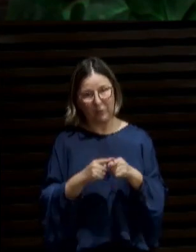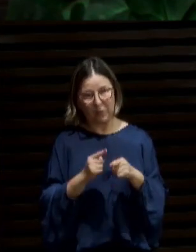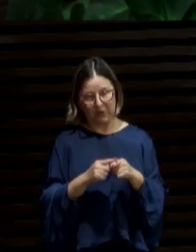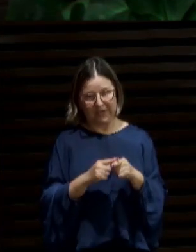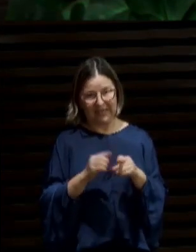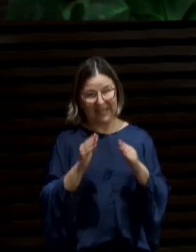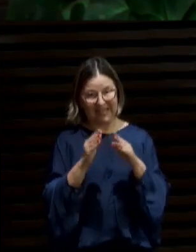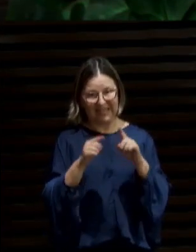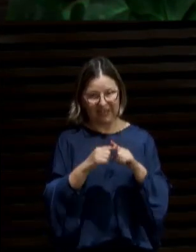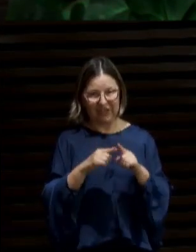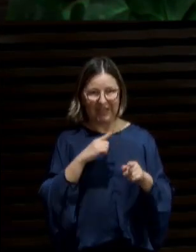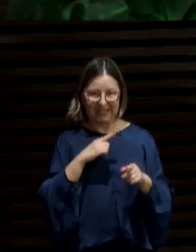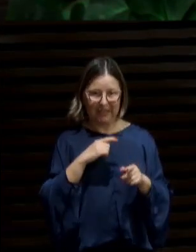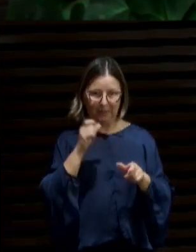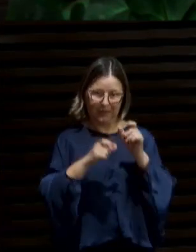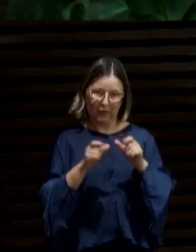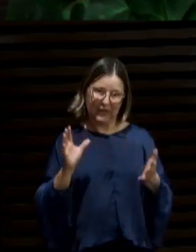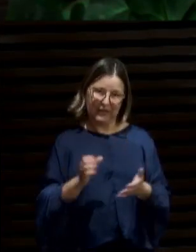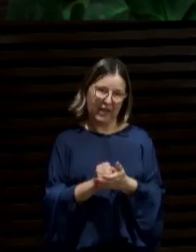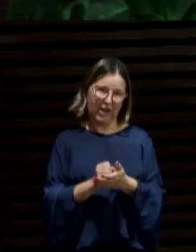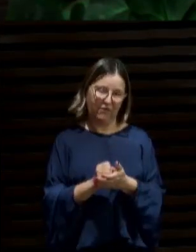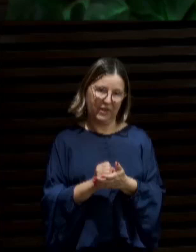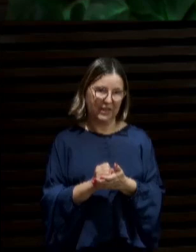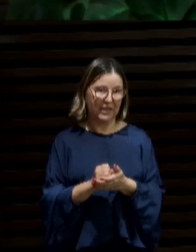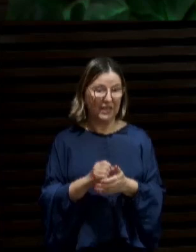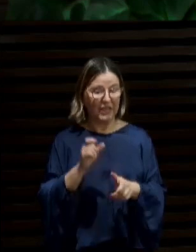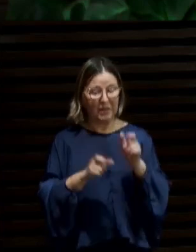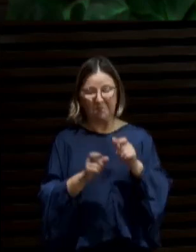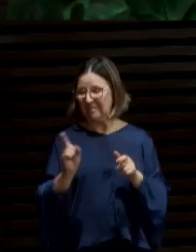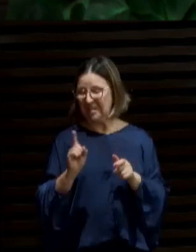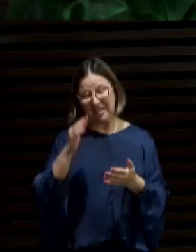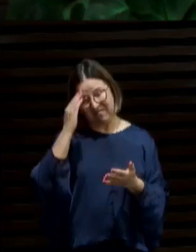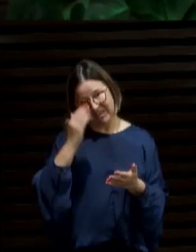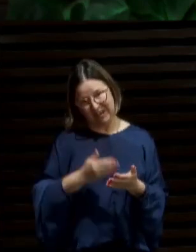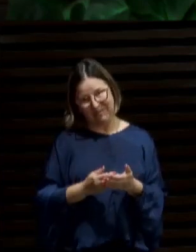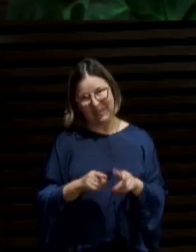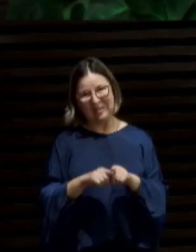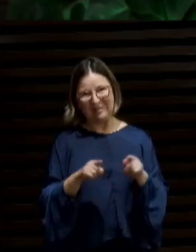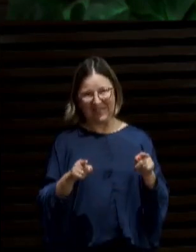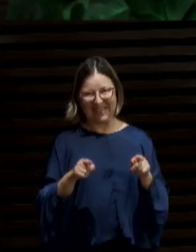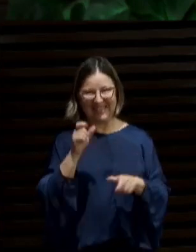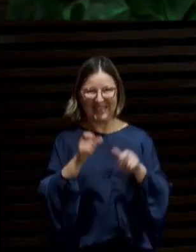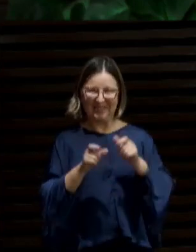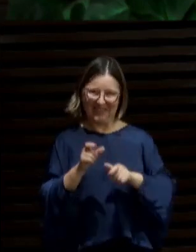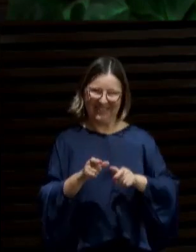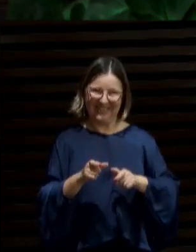Mas os que foram dados pelo Pai ao Filho, esses estarão na casa do Pai com o